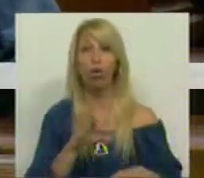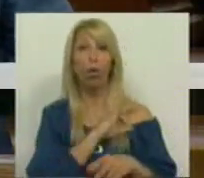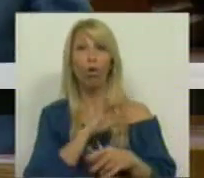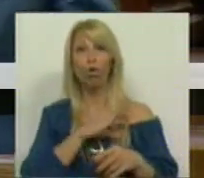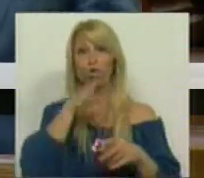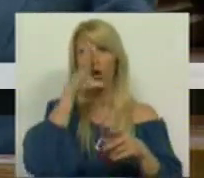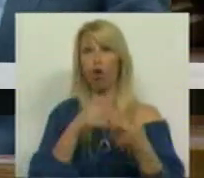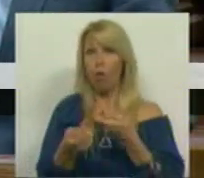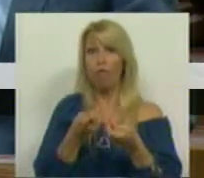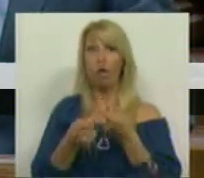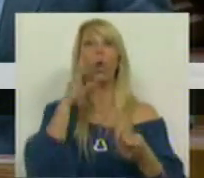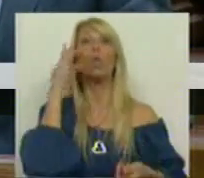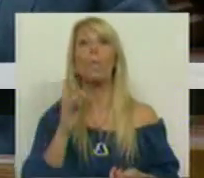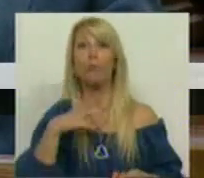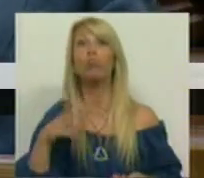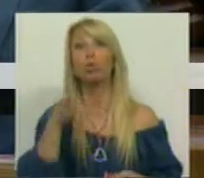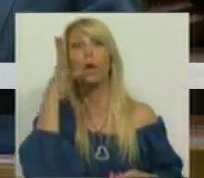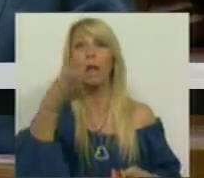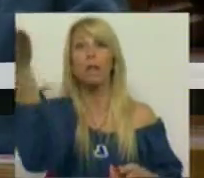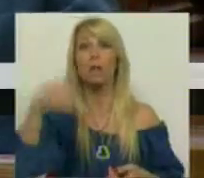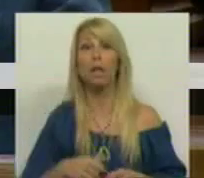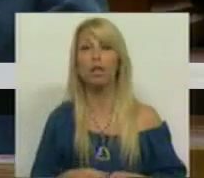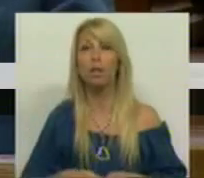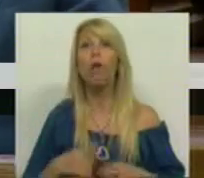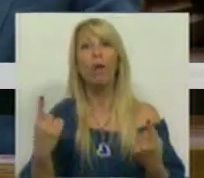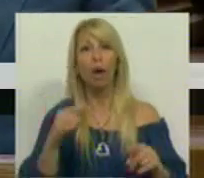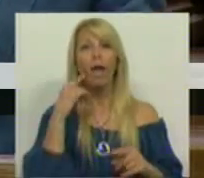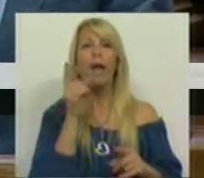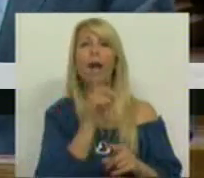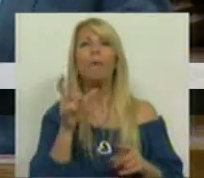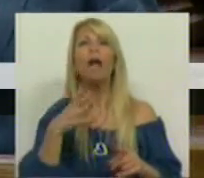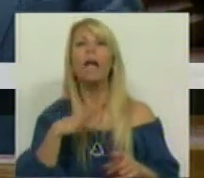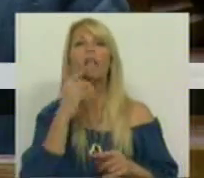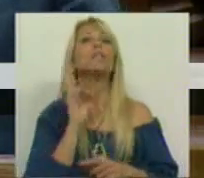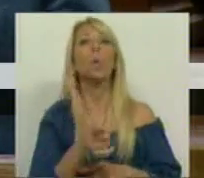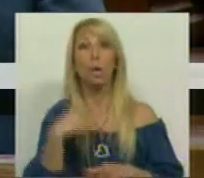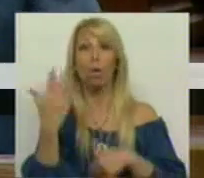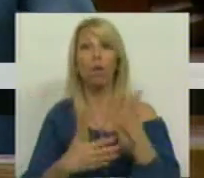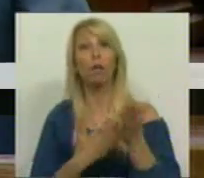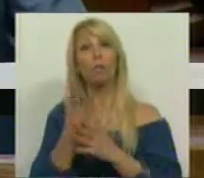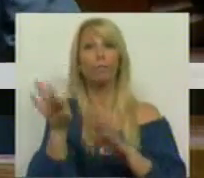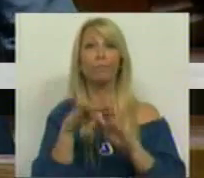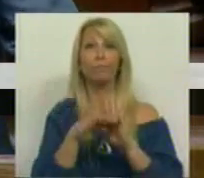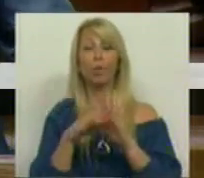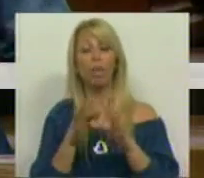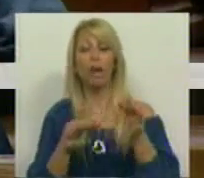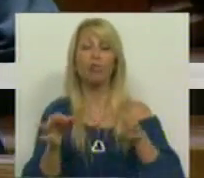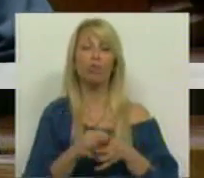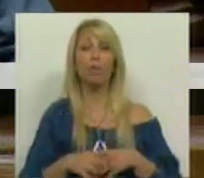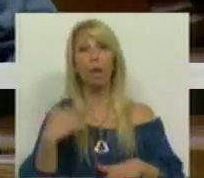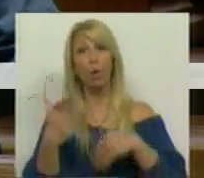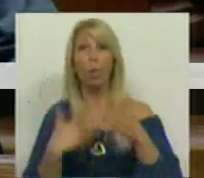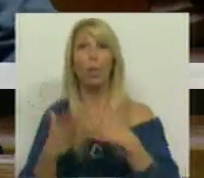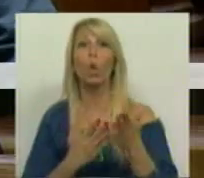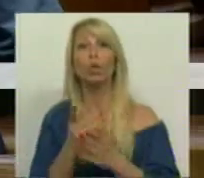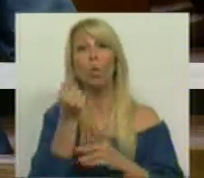Banco de Portugal, mas um memorando nas palavras daqueles que já conhecem o que é que significam a continuidade dos programas de ajustamento, a